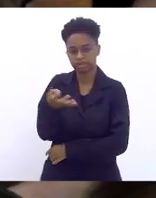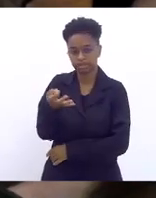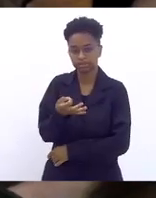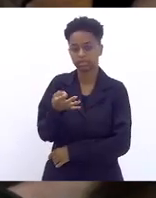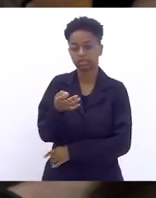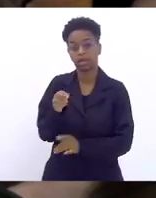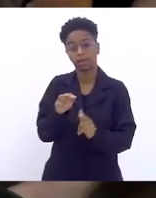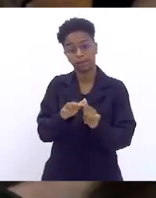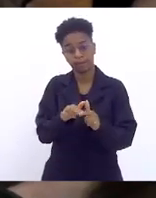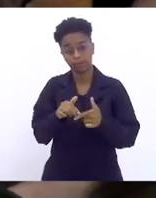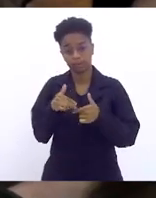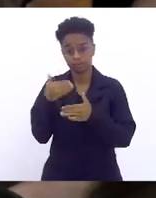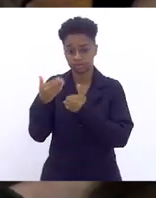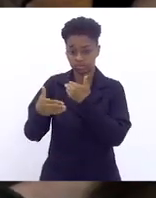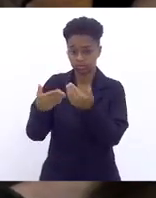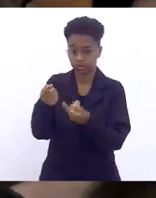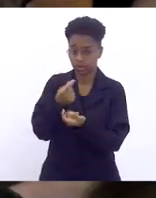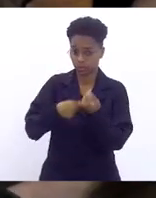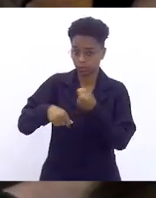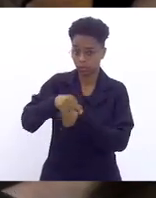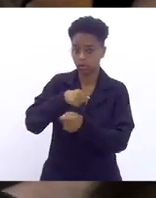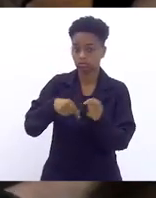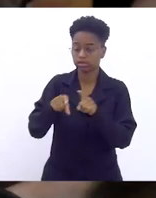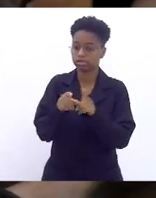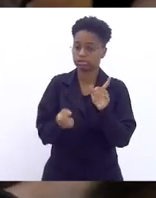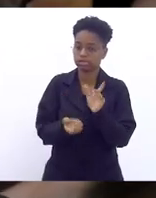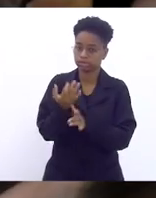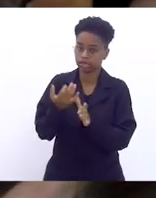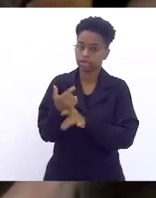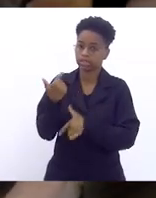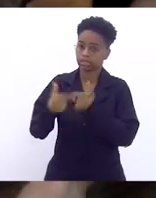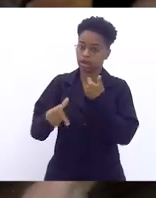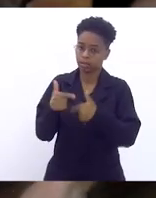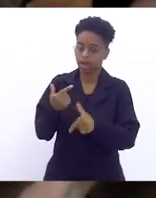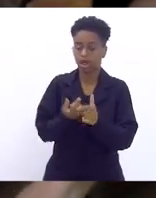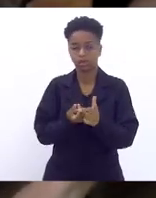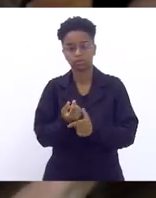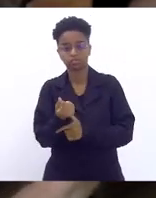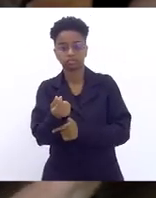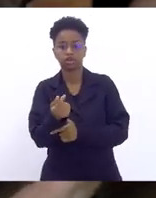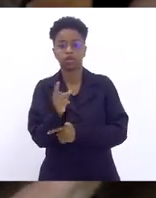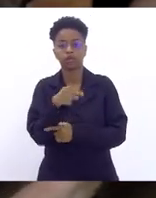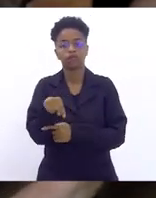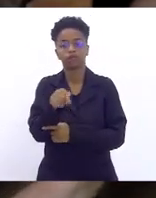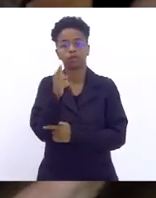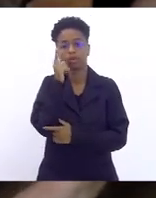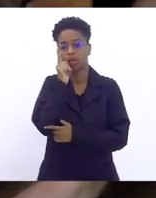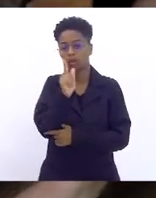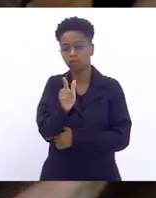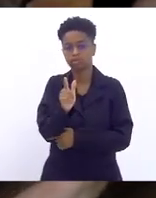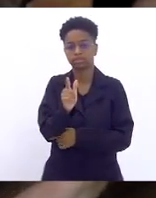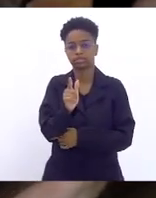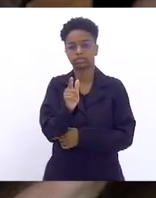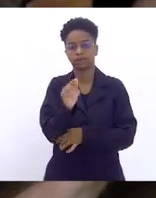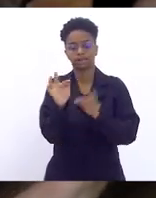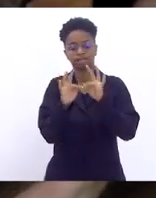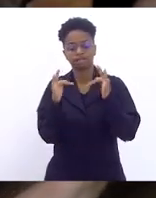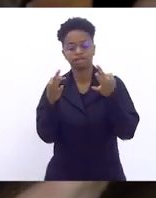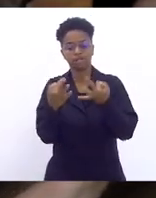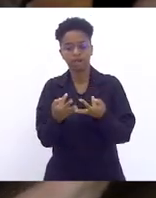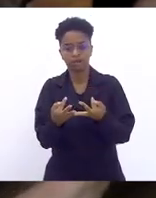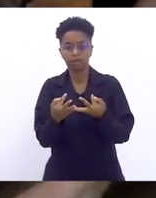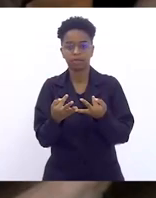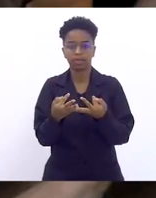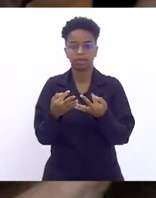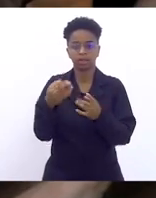que é através do desenvolvimento econômico da geração de emprego e renda que você vai levar as famílias mais vulneráveis